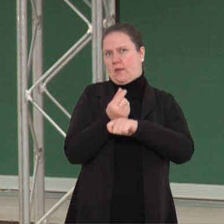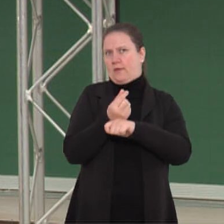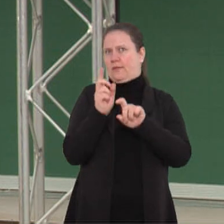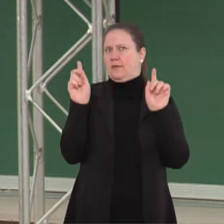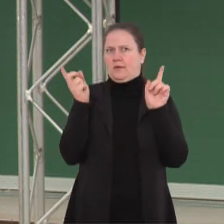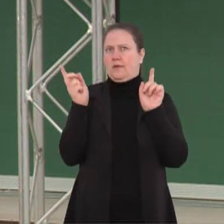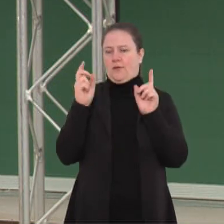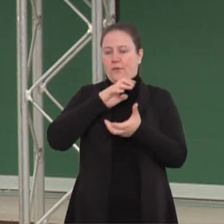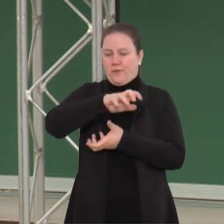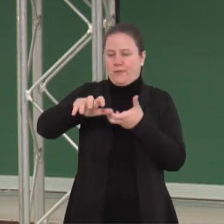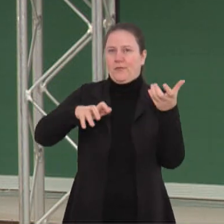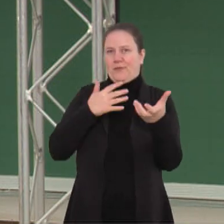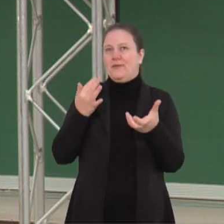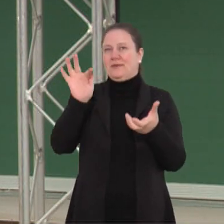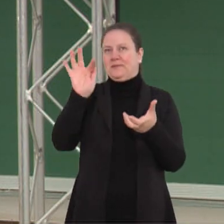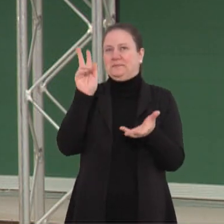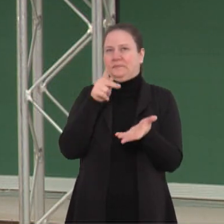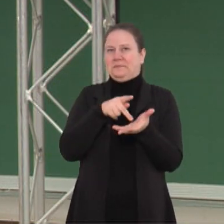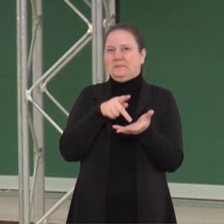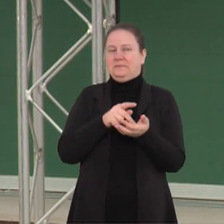Francesa mesmo.